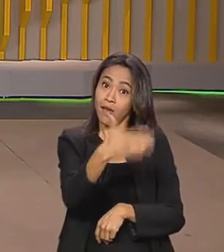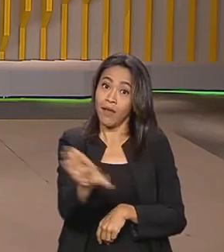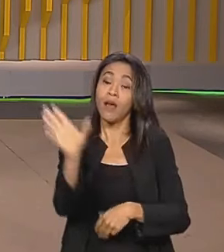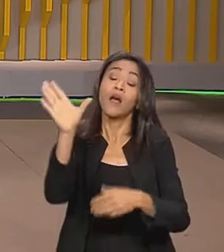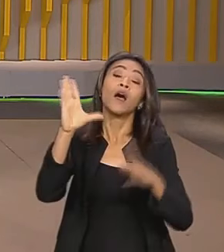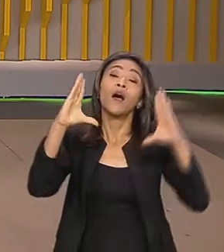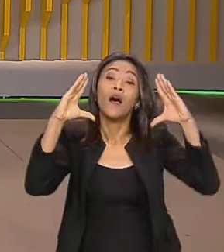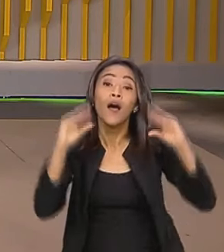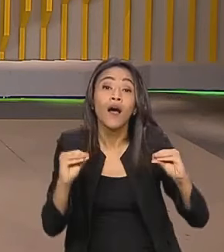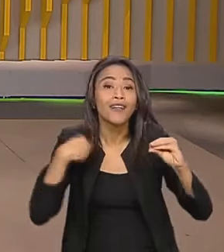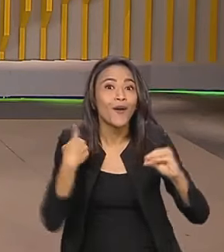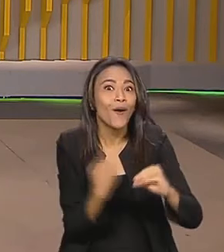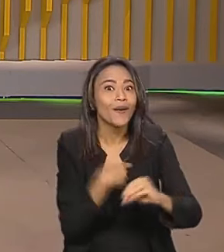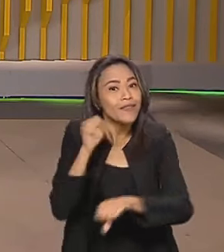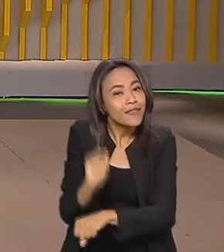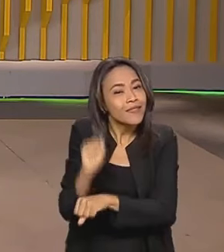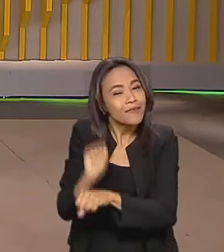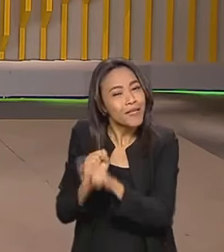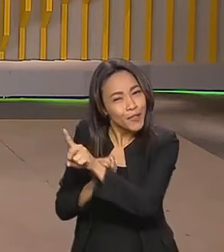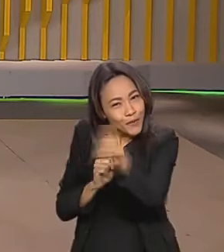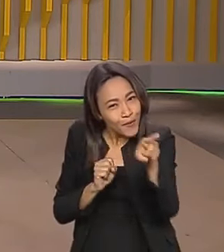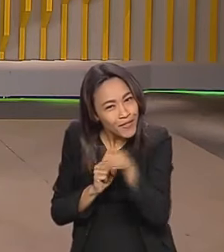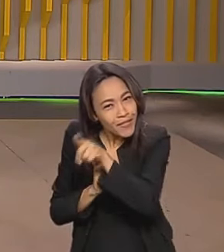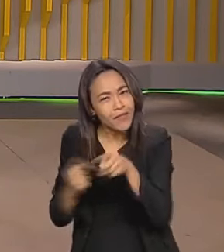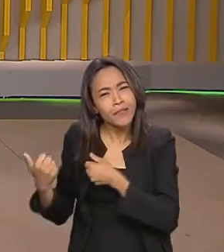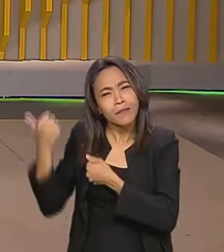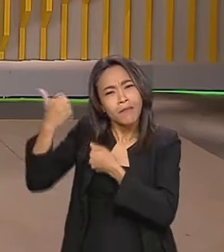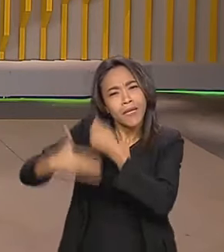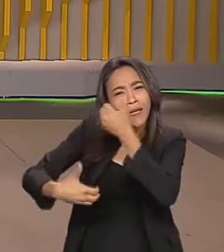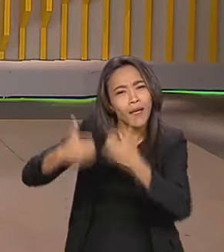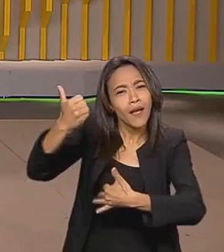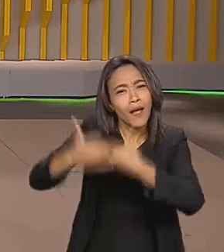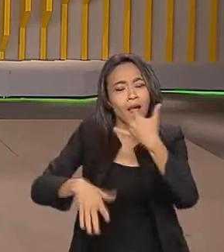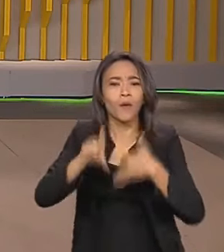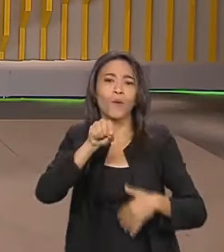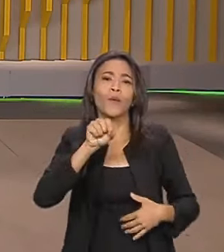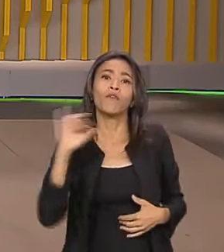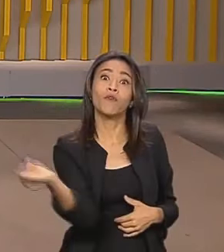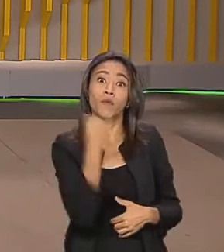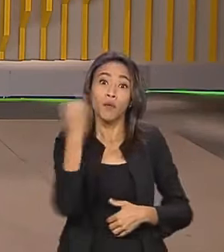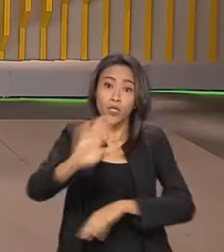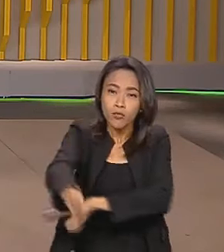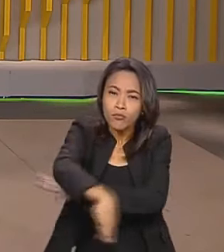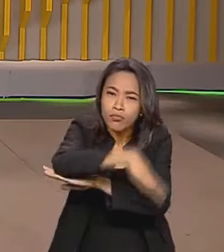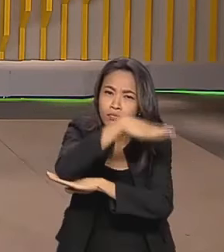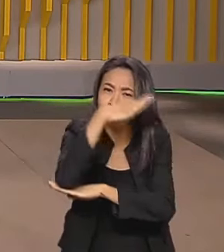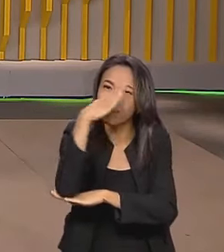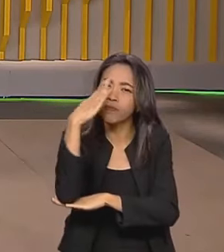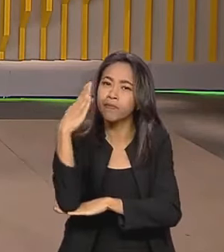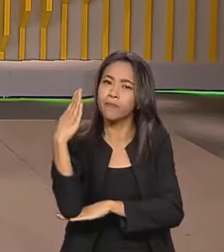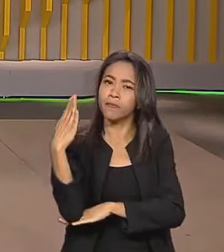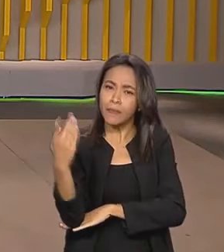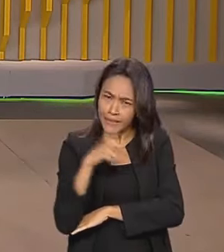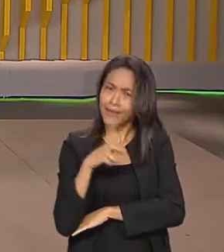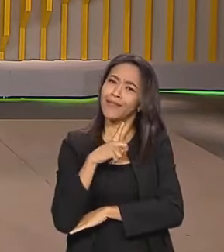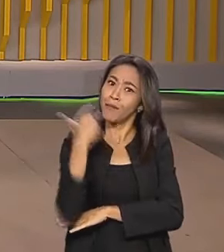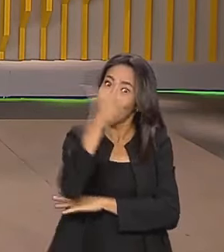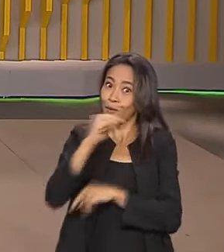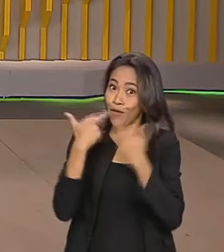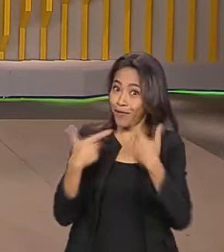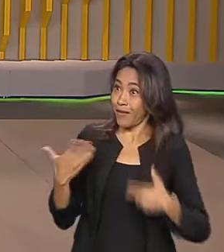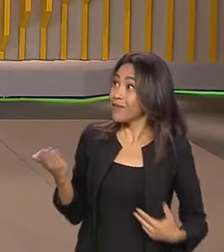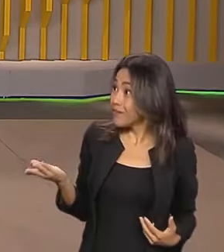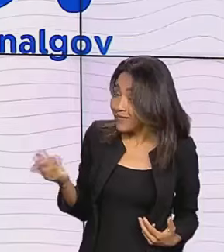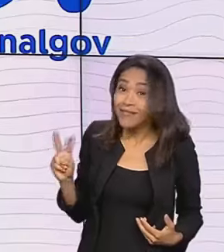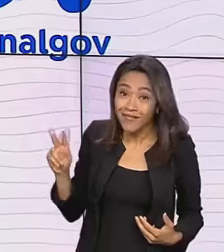estar aqui esperando você para explicar tudo que aconteceu de importante durante esse dia e a gente também tem outra novidade né